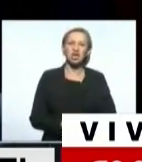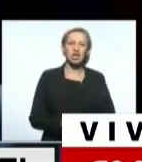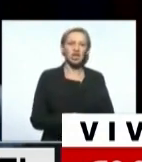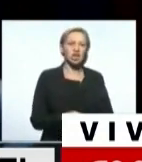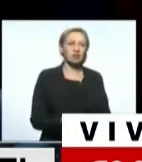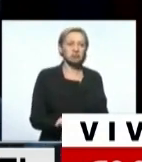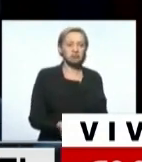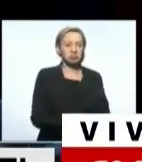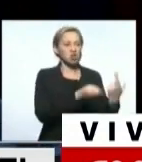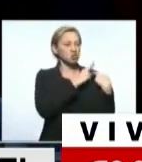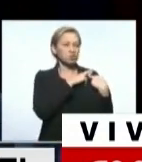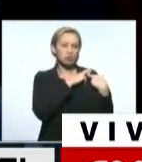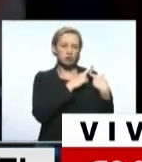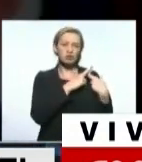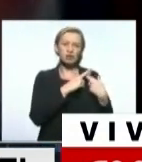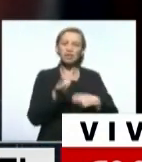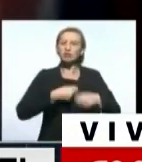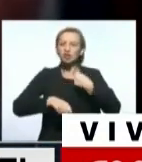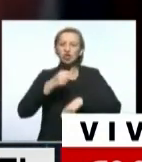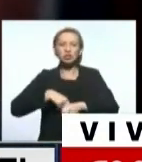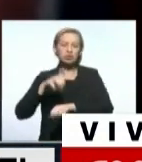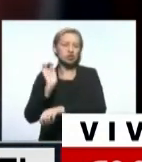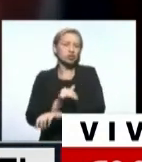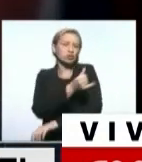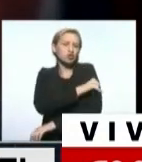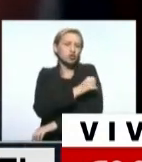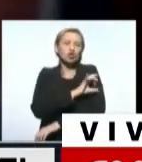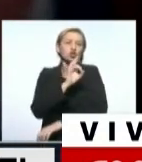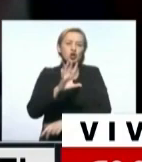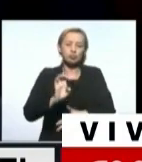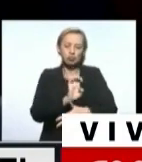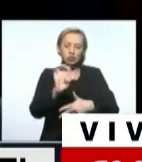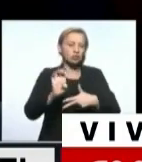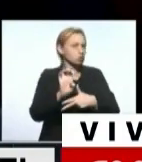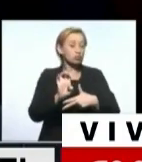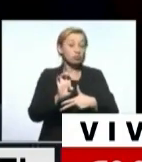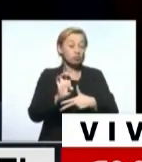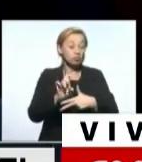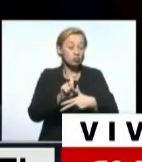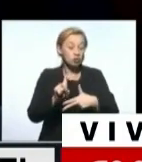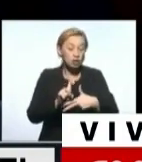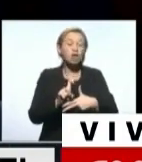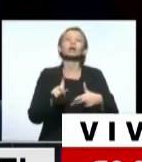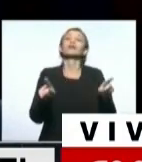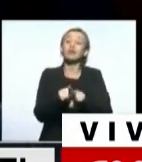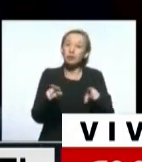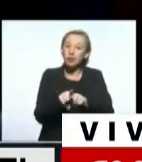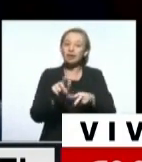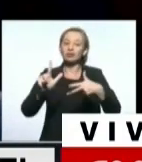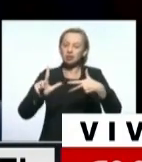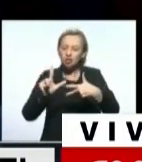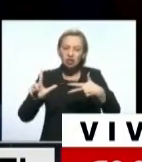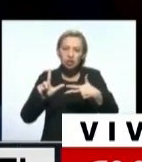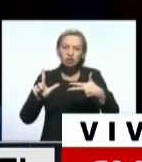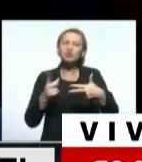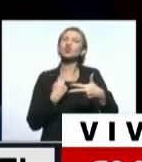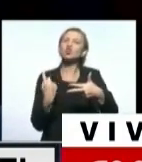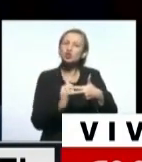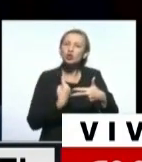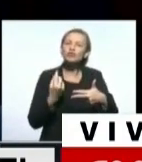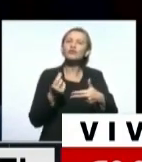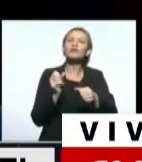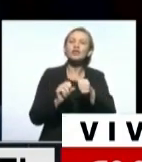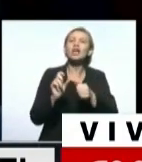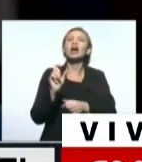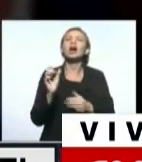wilson vips eu se é se essa decisão for acatada será que a cada uma dos o treze pedidos já feitos